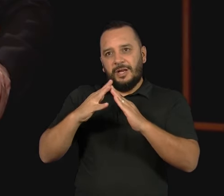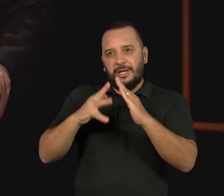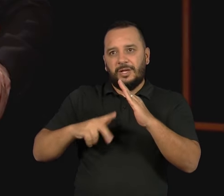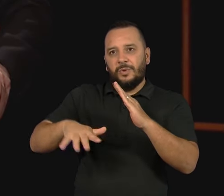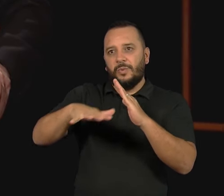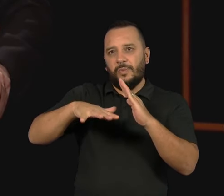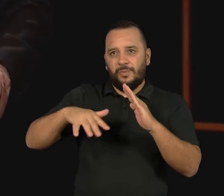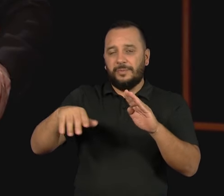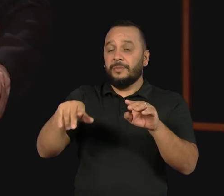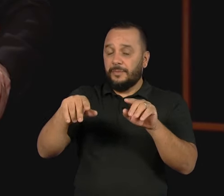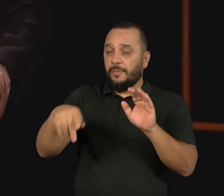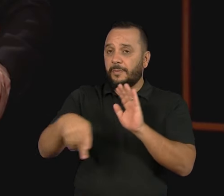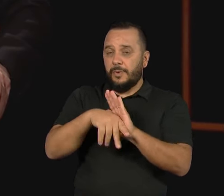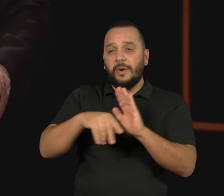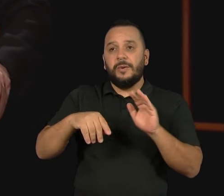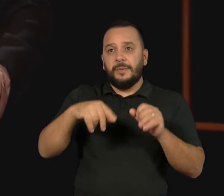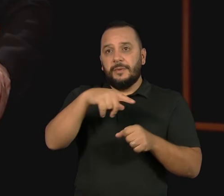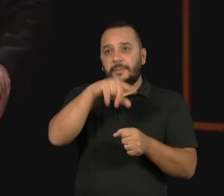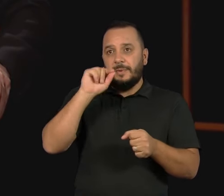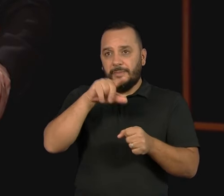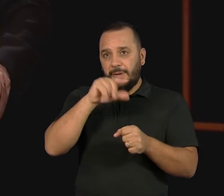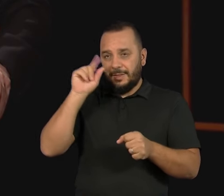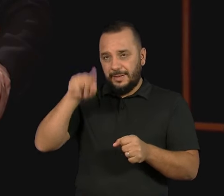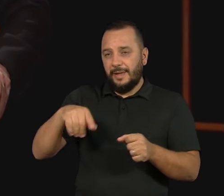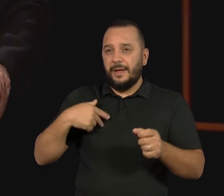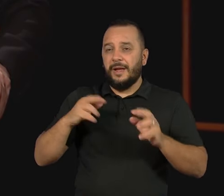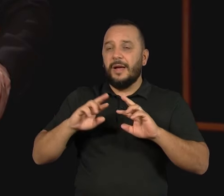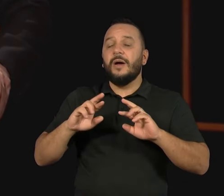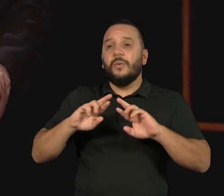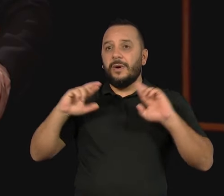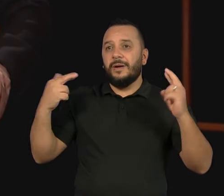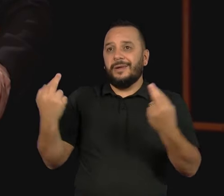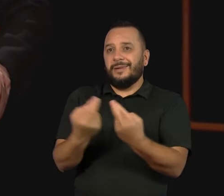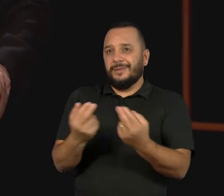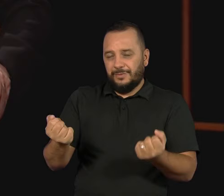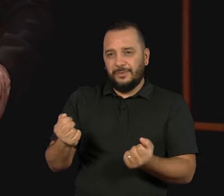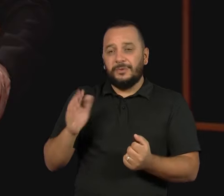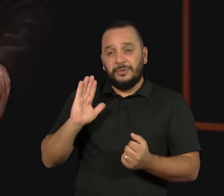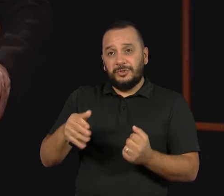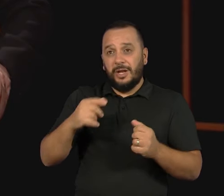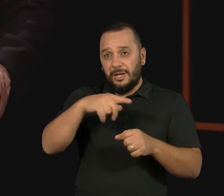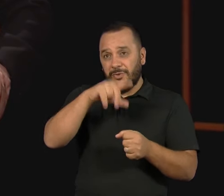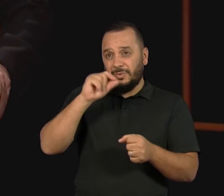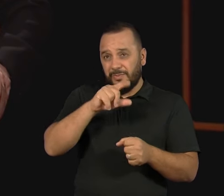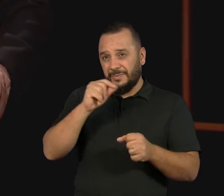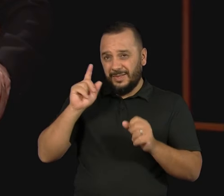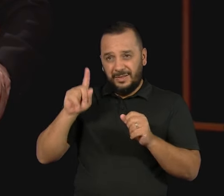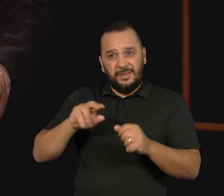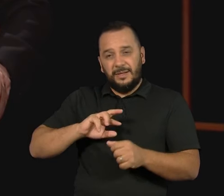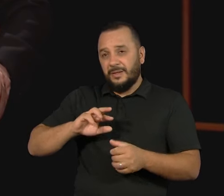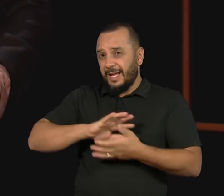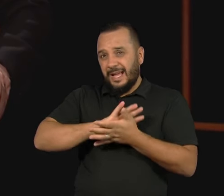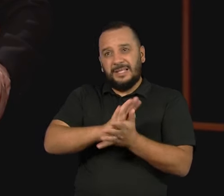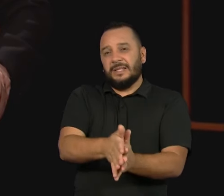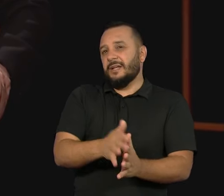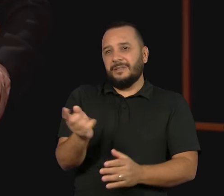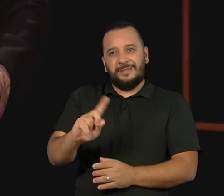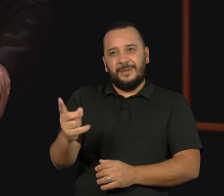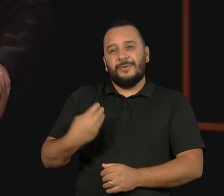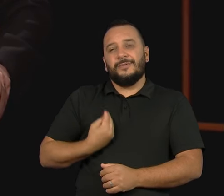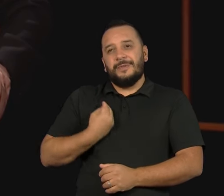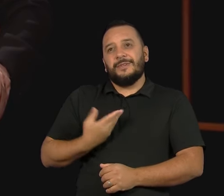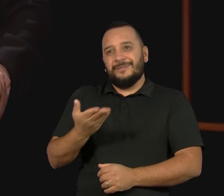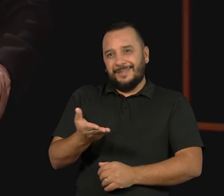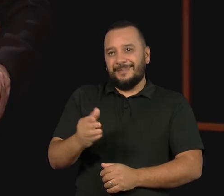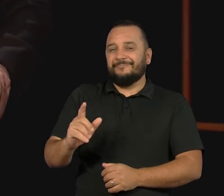Janga. Esse reino nunca foi derrotado. Zumbi não foi assassinado. E as pessoas não sabem disso. Houve 5